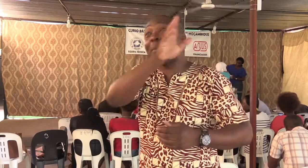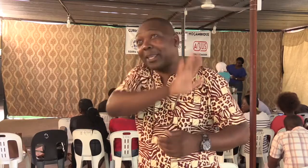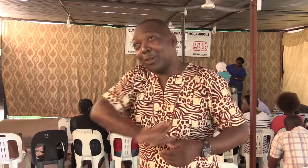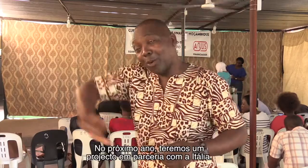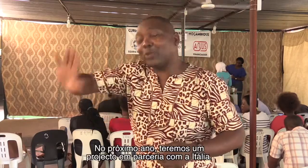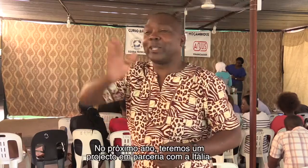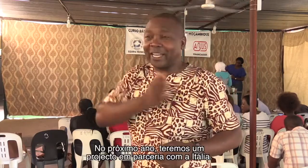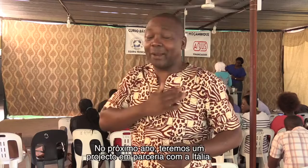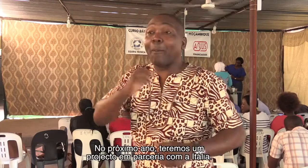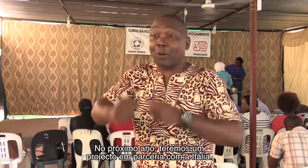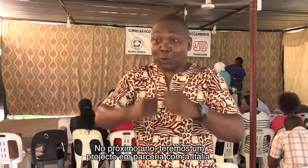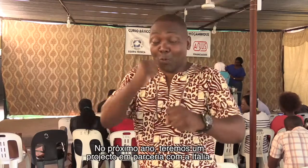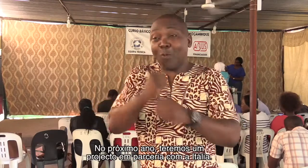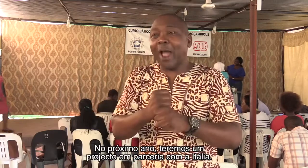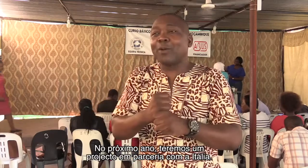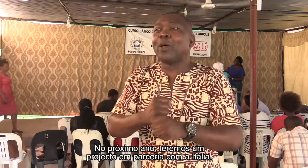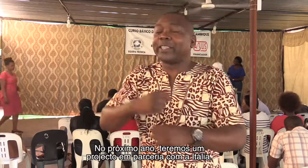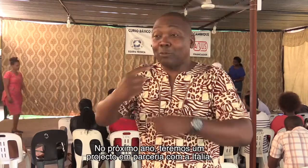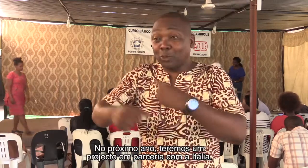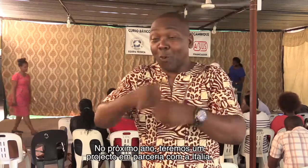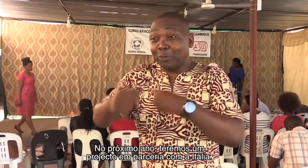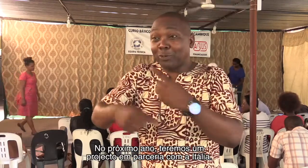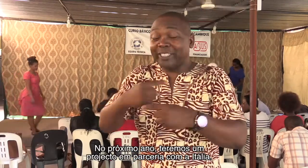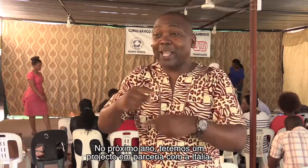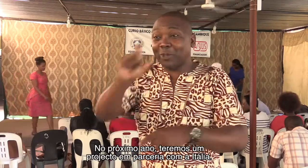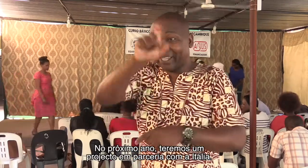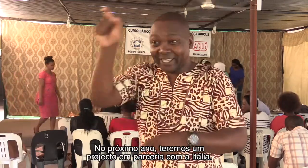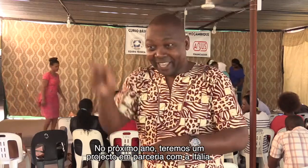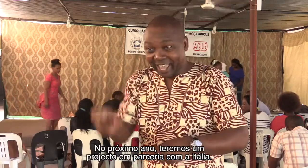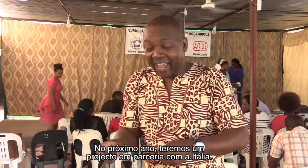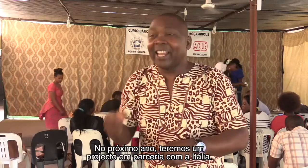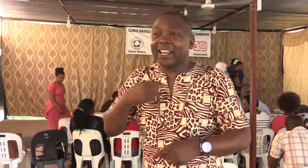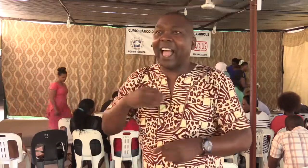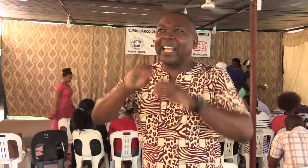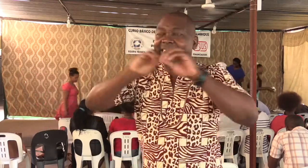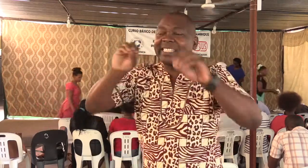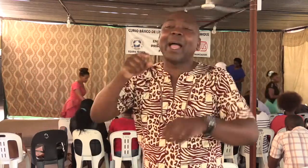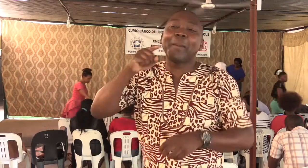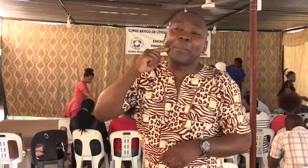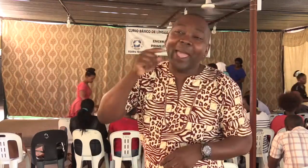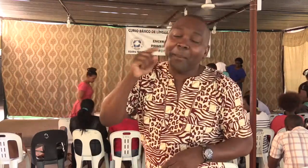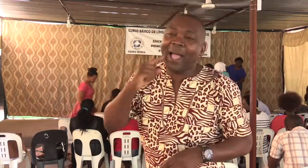No próximo ano, teremos um projeto em parceria com Itália.